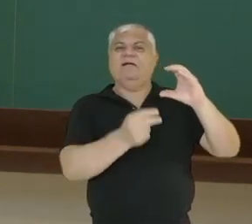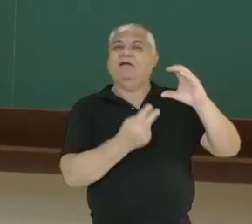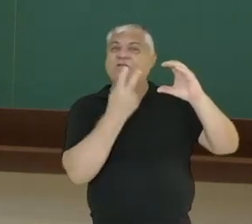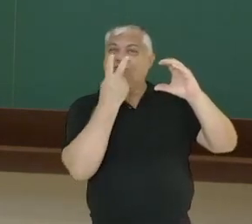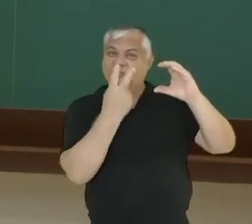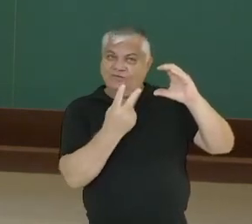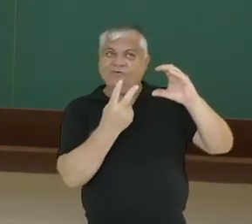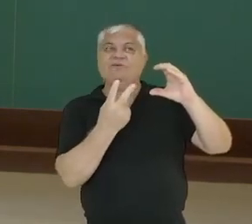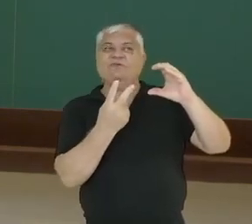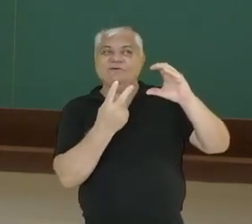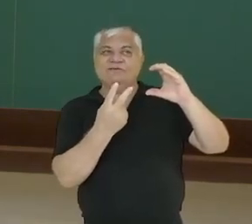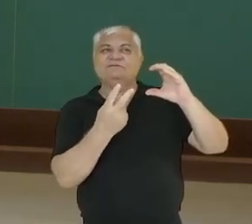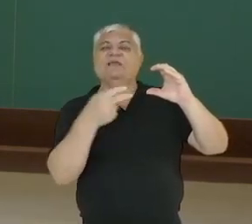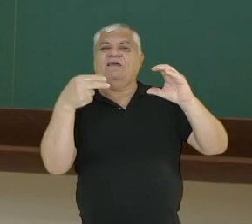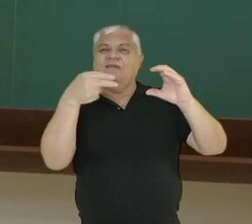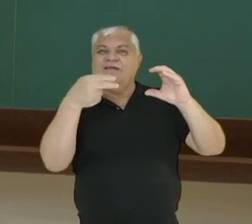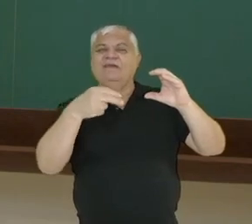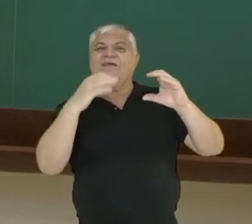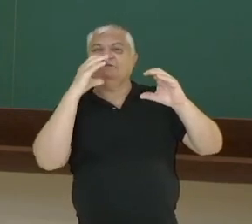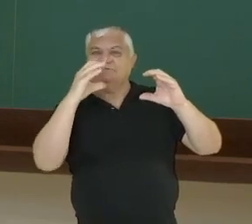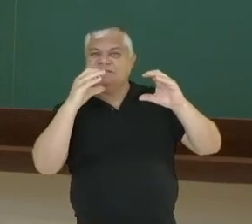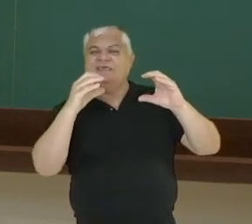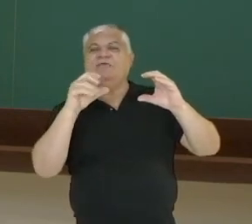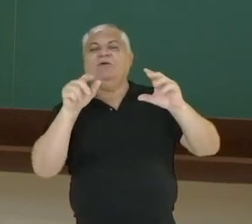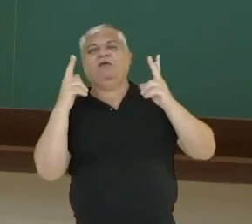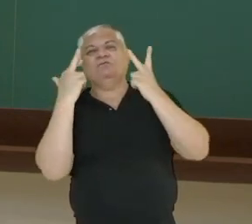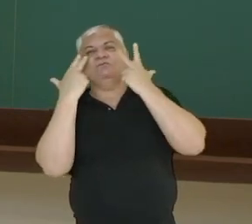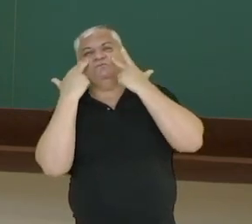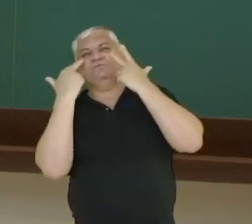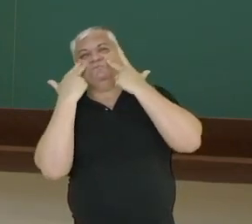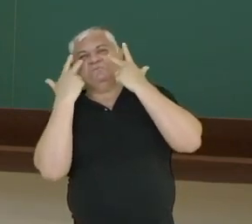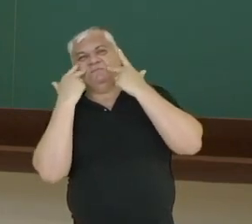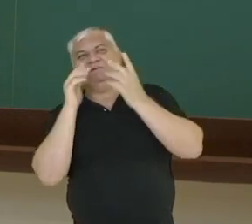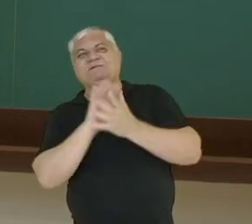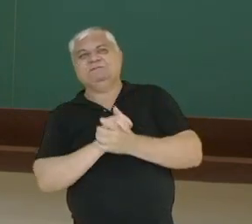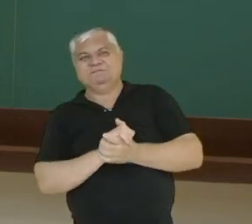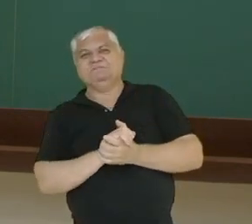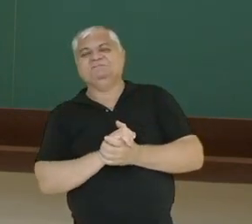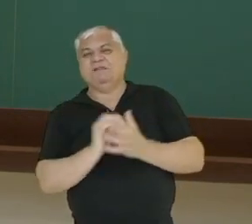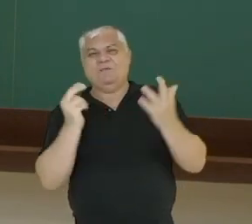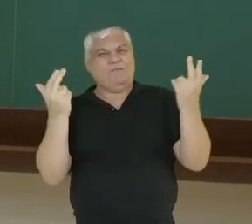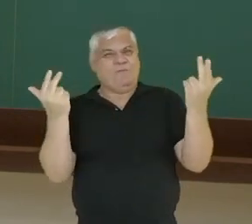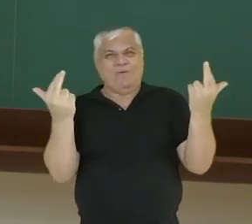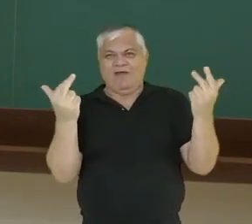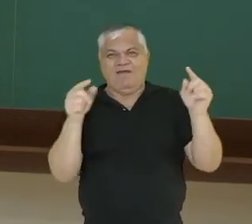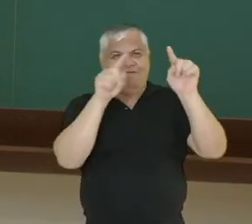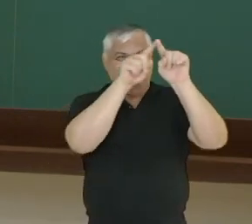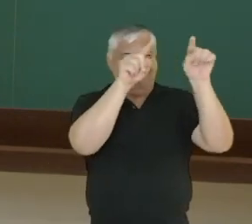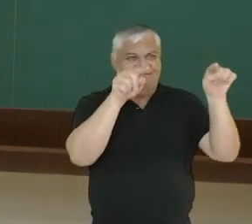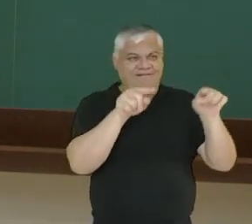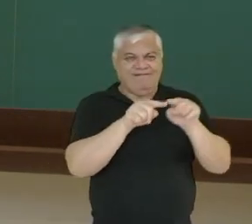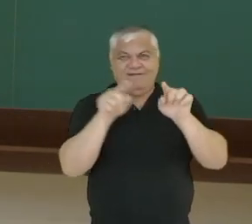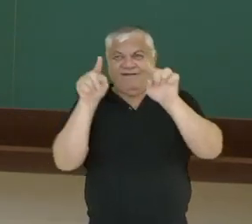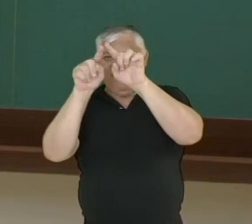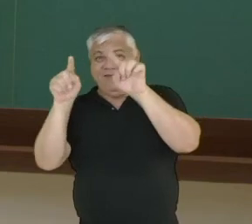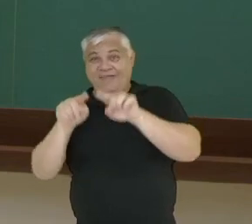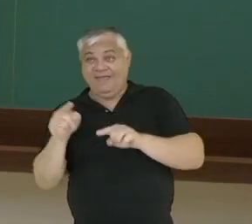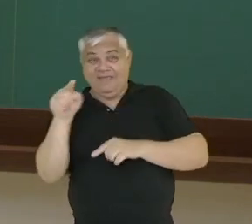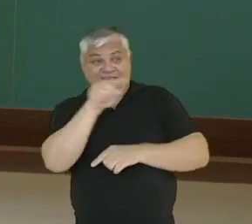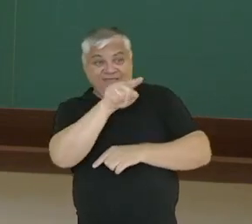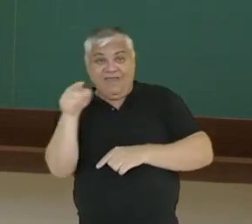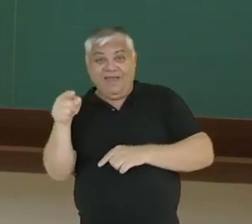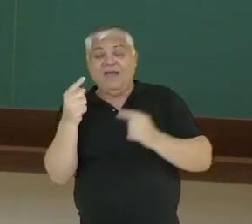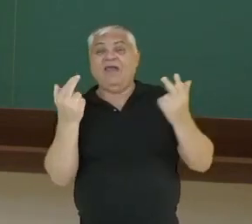da acetona. Ela é normal, a exemplo da outra cadeia, só que